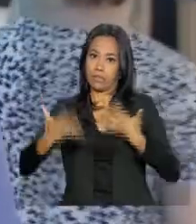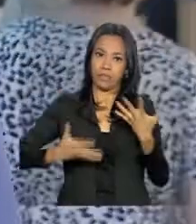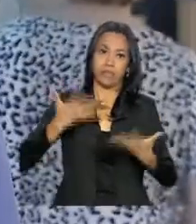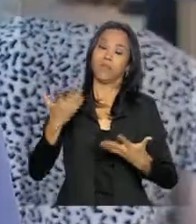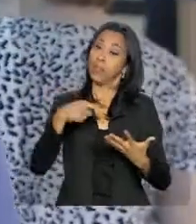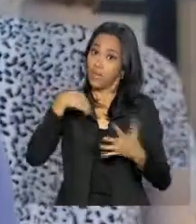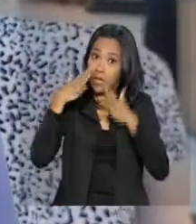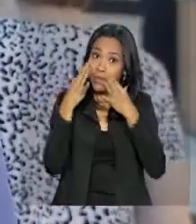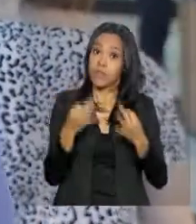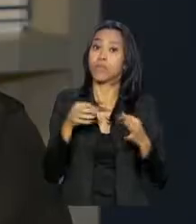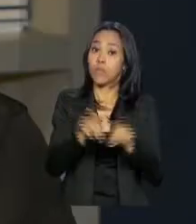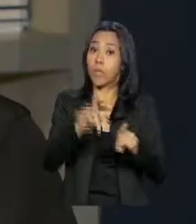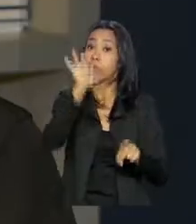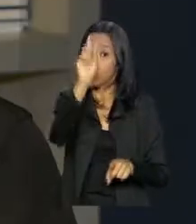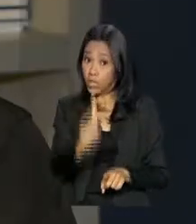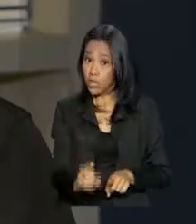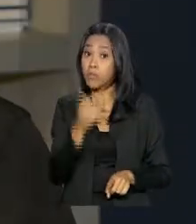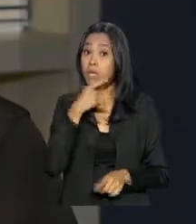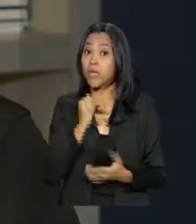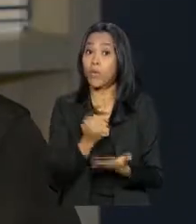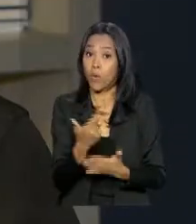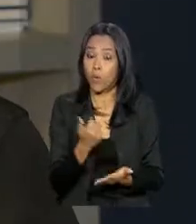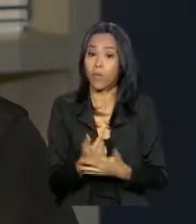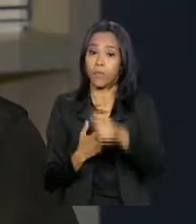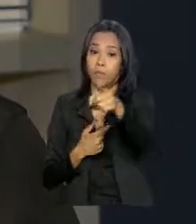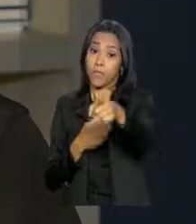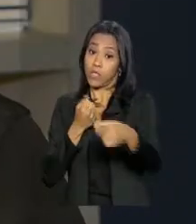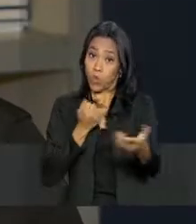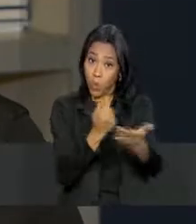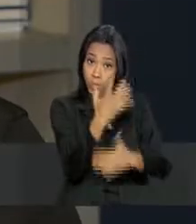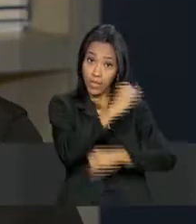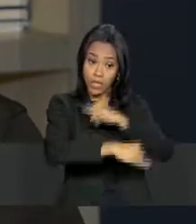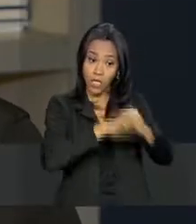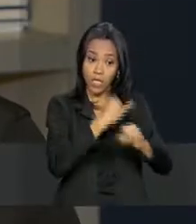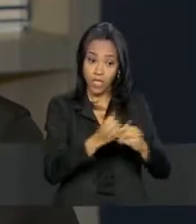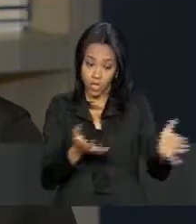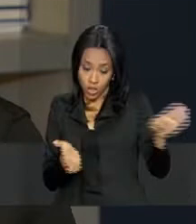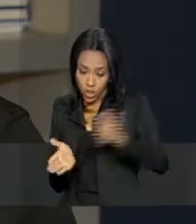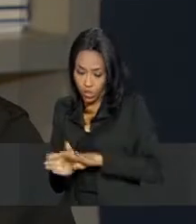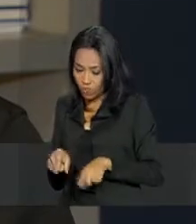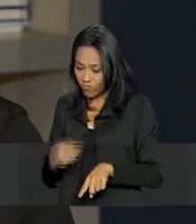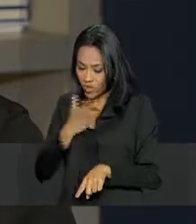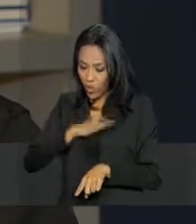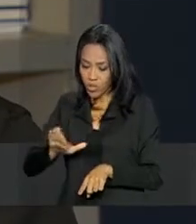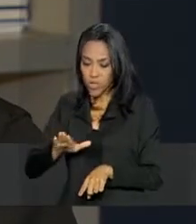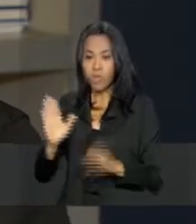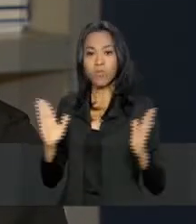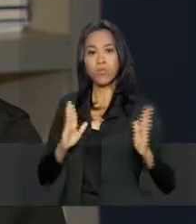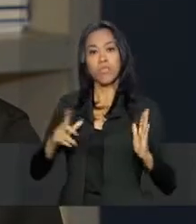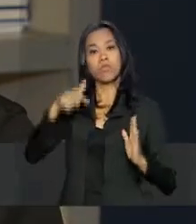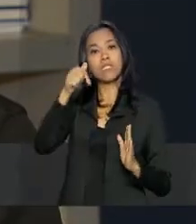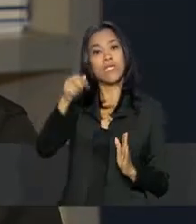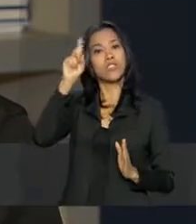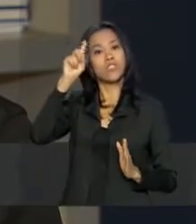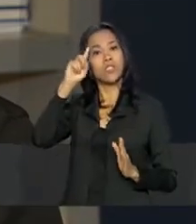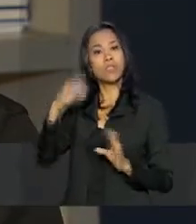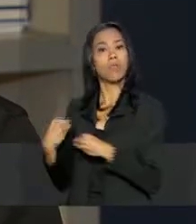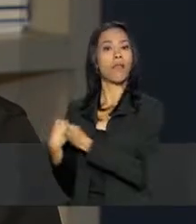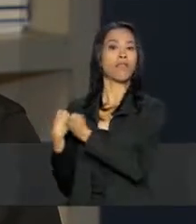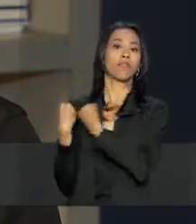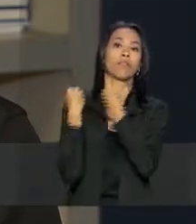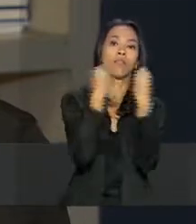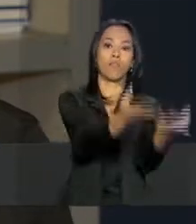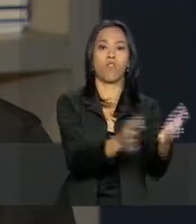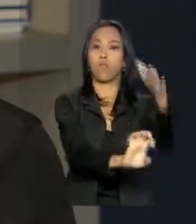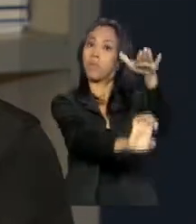direitos do consumidor comprar pela internet produto chegou eu não gostei eu tenho um prazo de sete dias para poder devolver esse produto para o